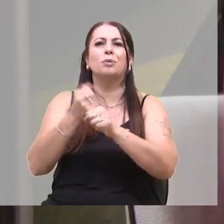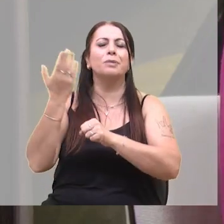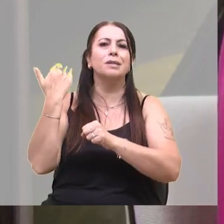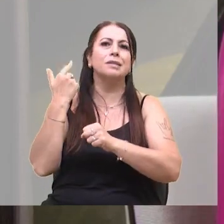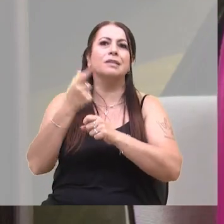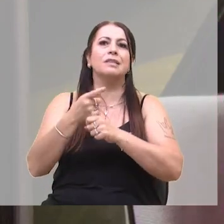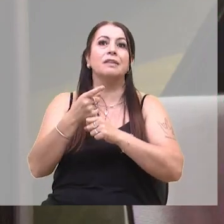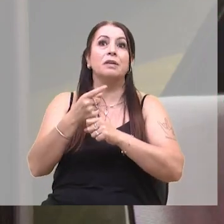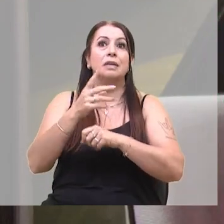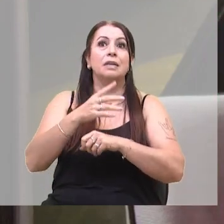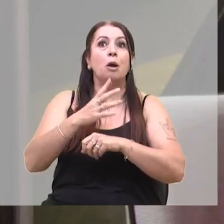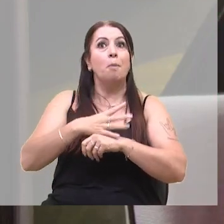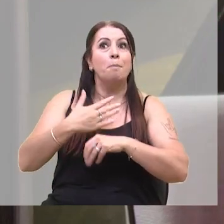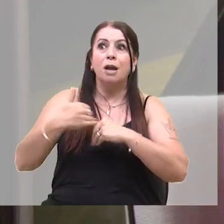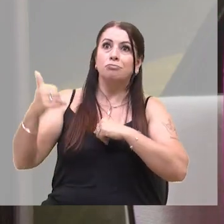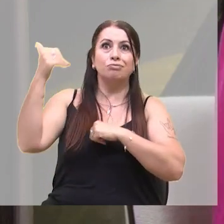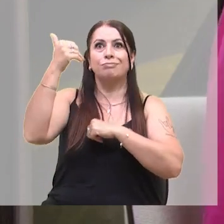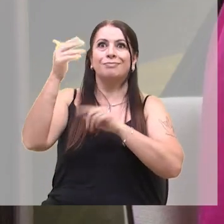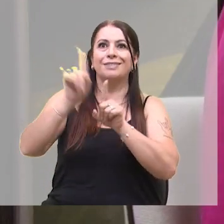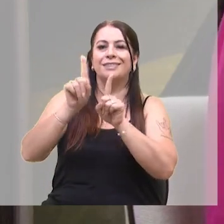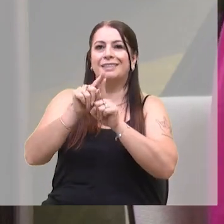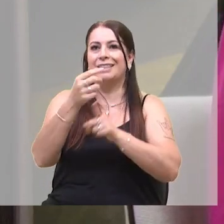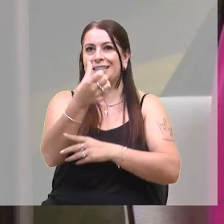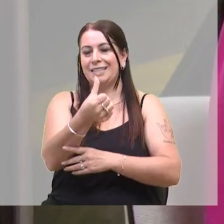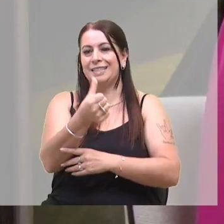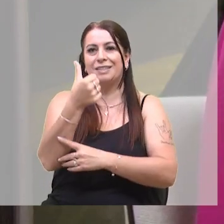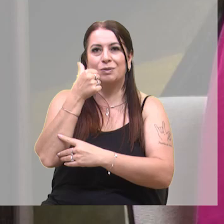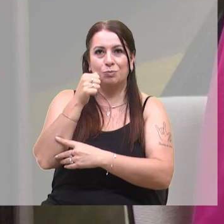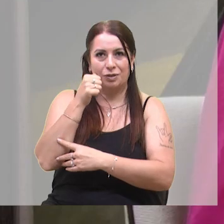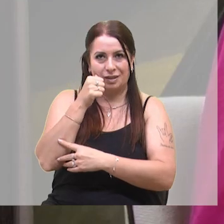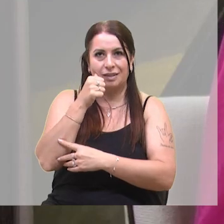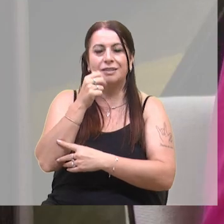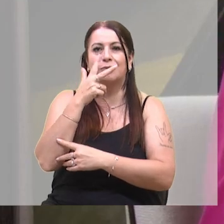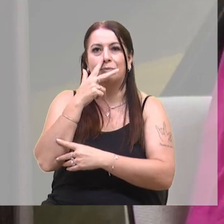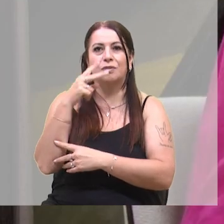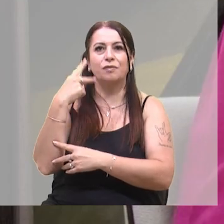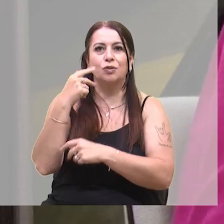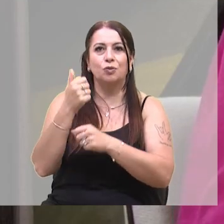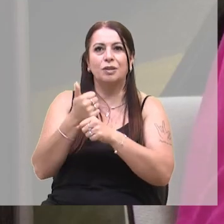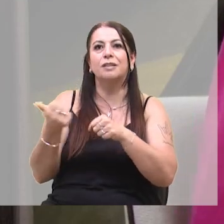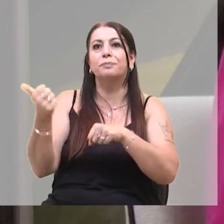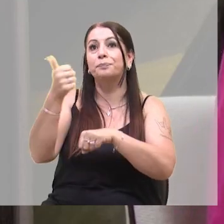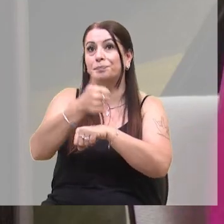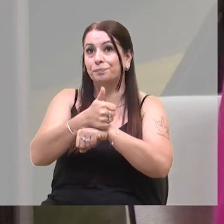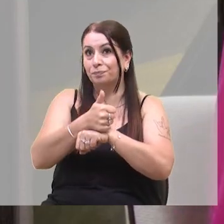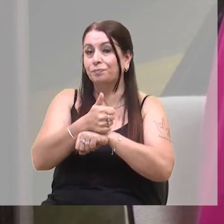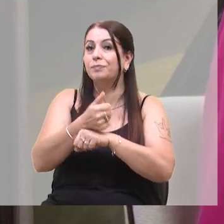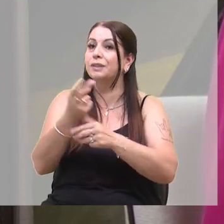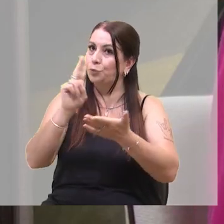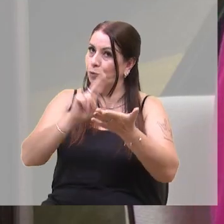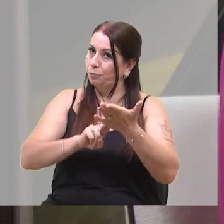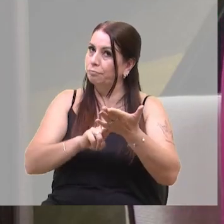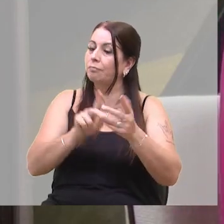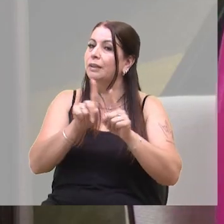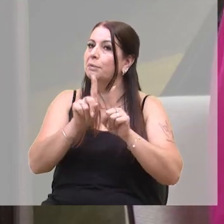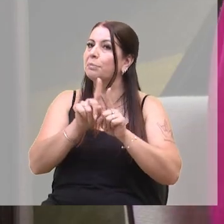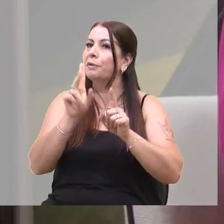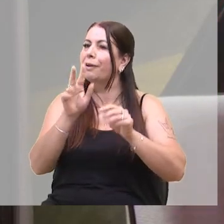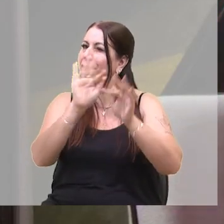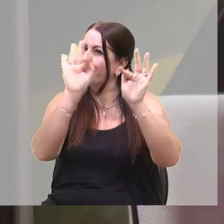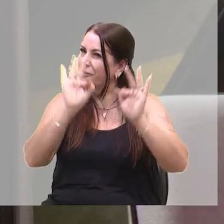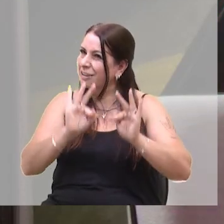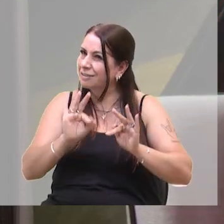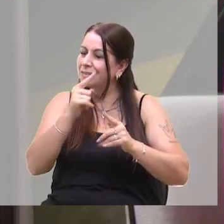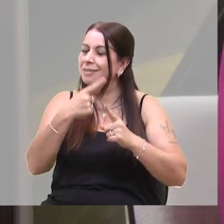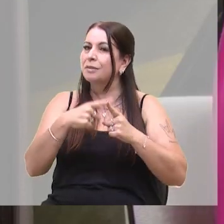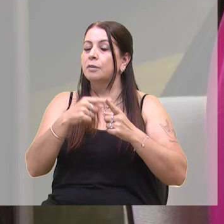muito pouquinho, isso. É. No finzinho do ano passado a gente teve esse recorde histórico também de sermos 6 mulheres, né, com uma